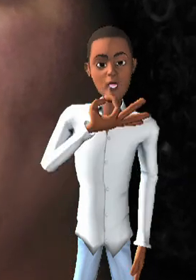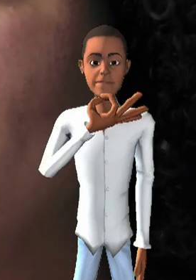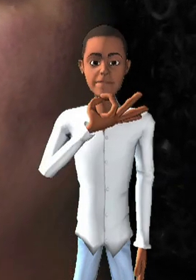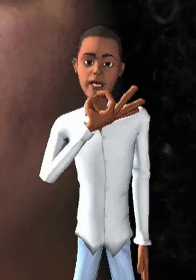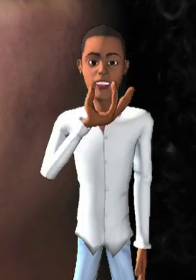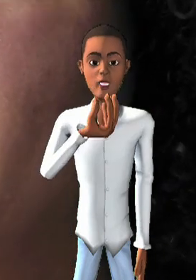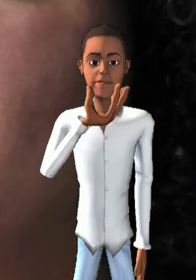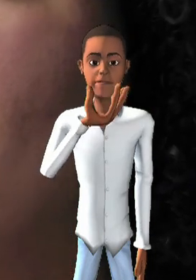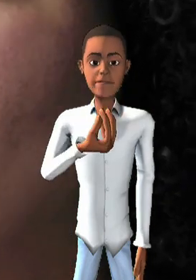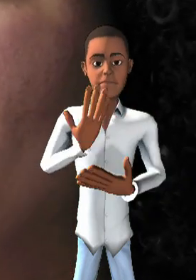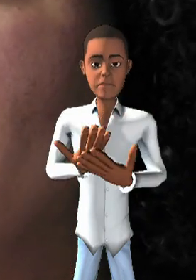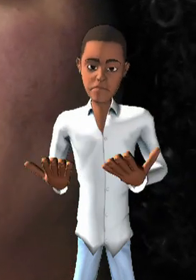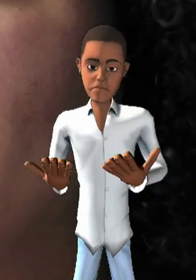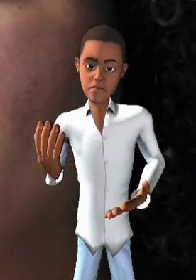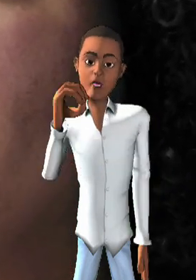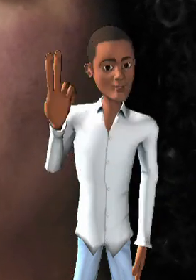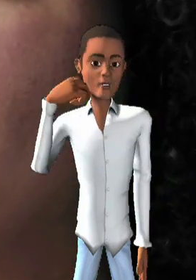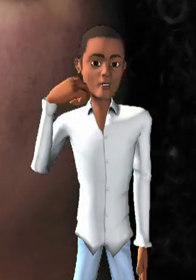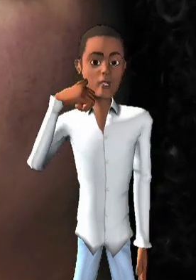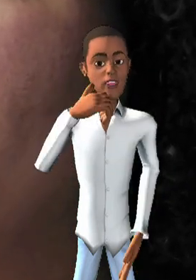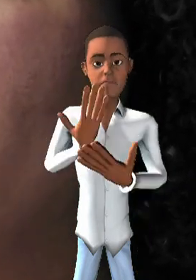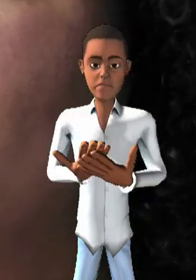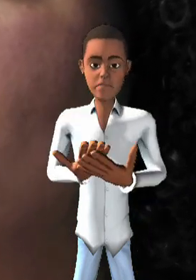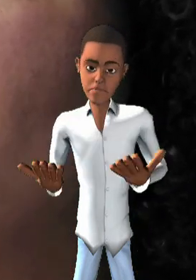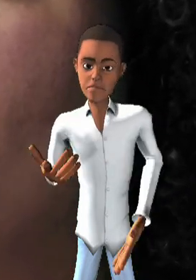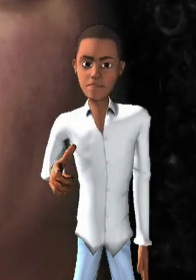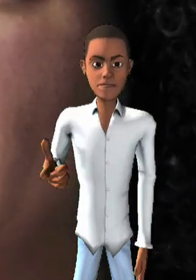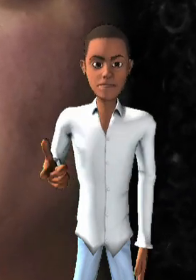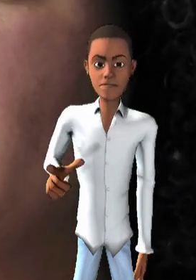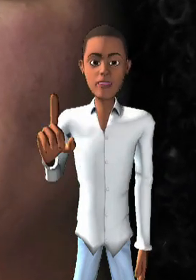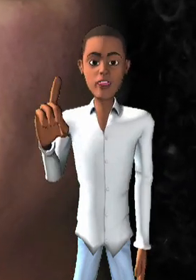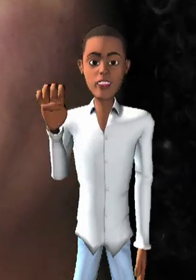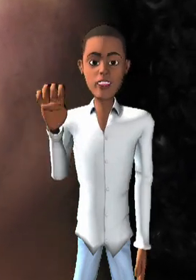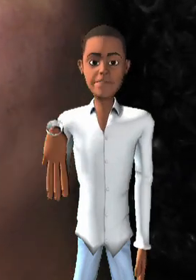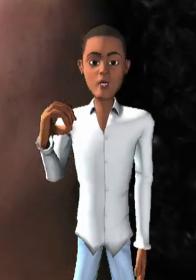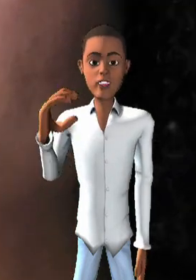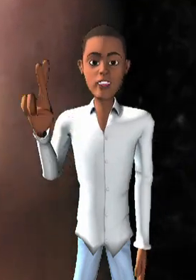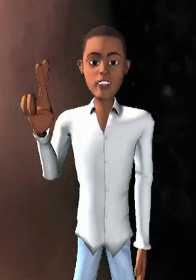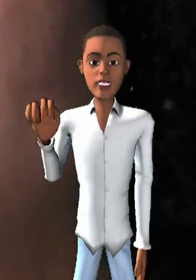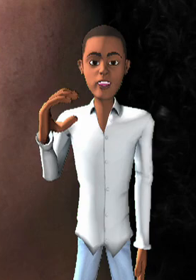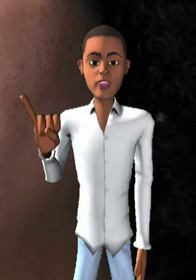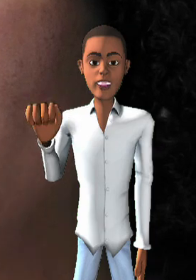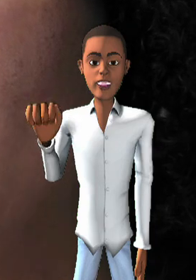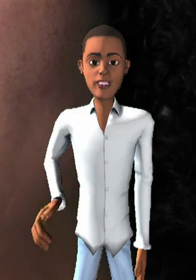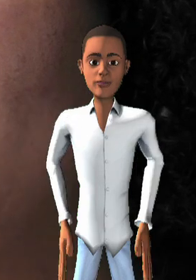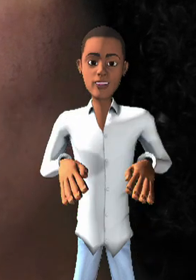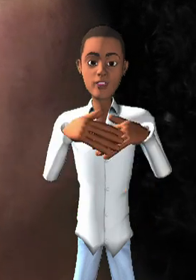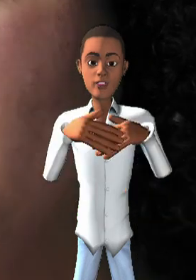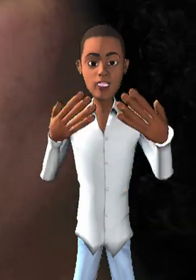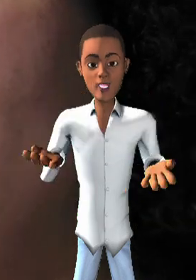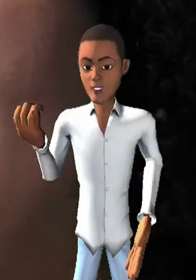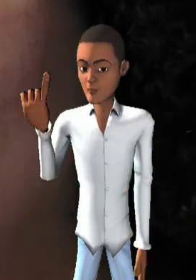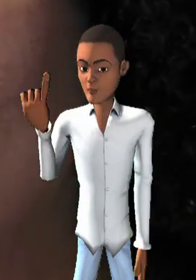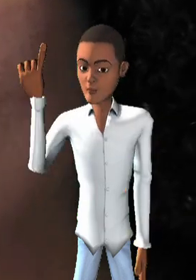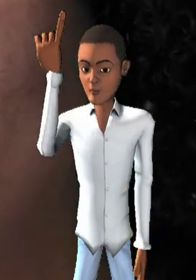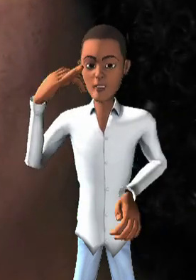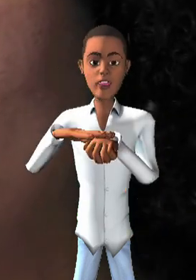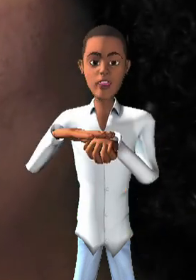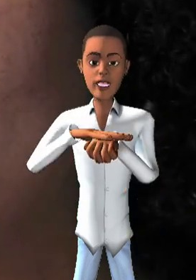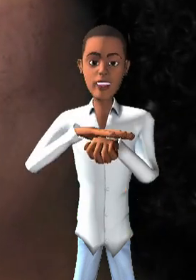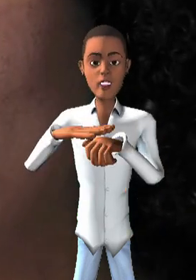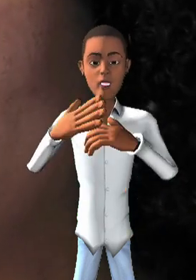dois lados, ela só pode estar sendo menos democrática e menos acessível. Então, acho que o